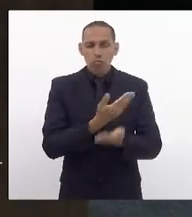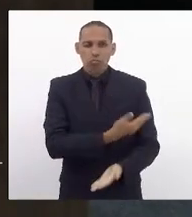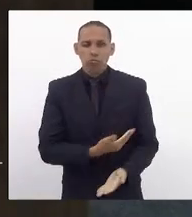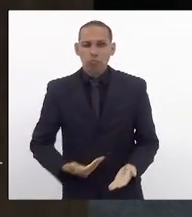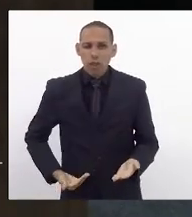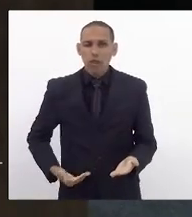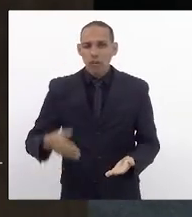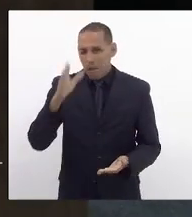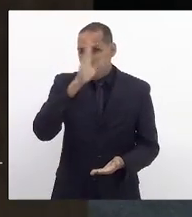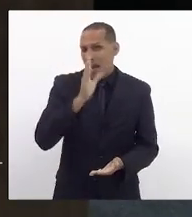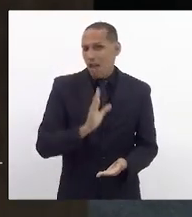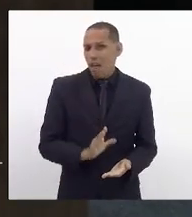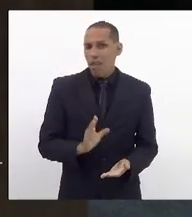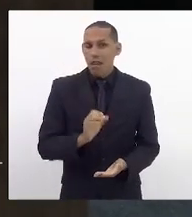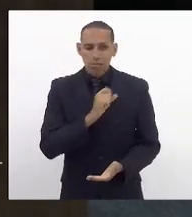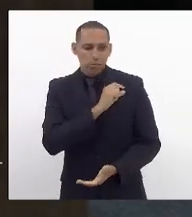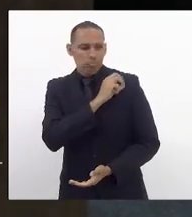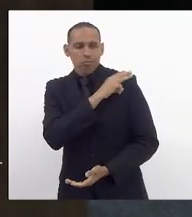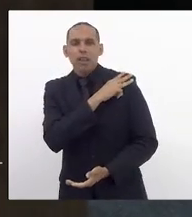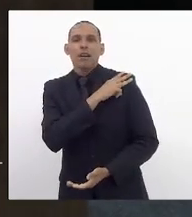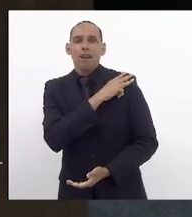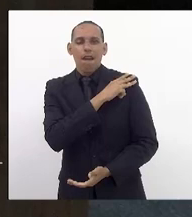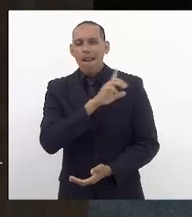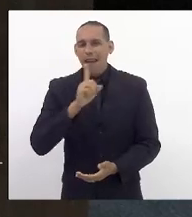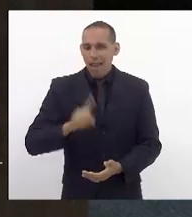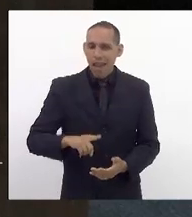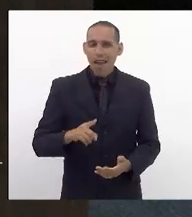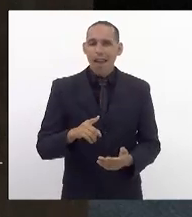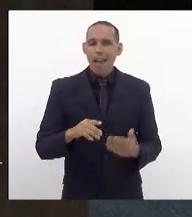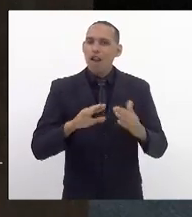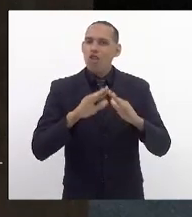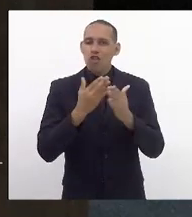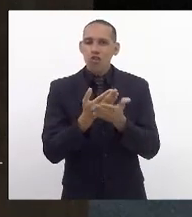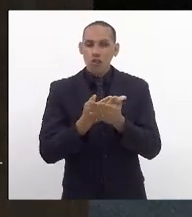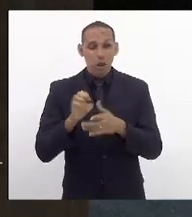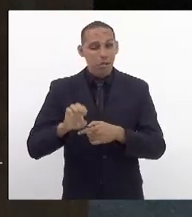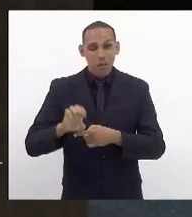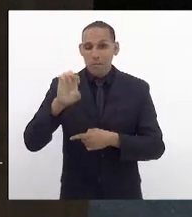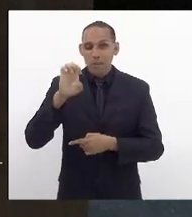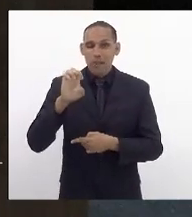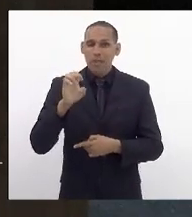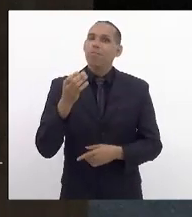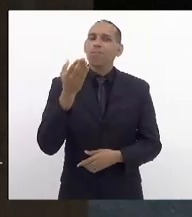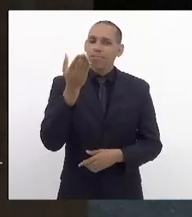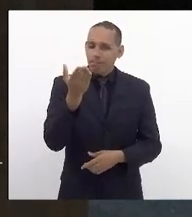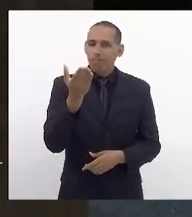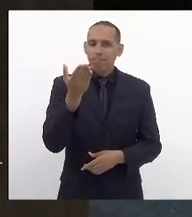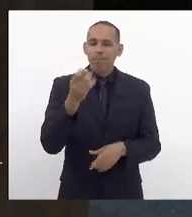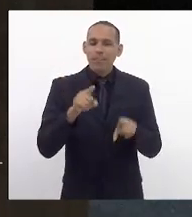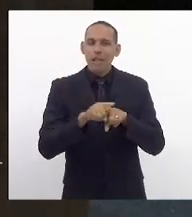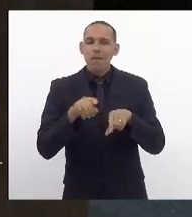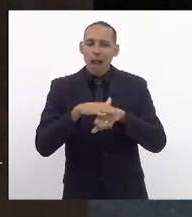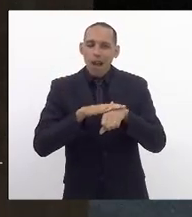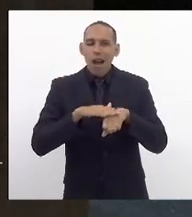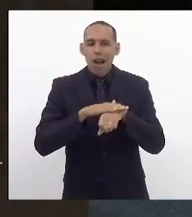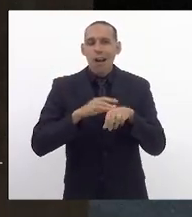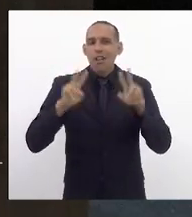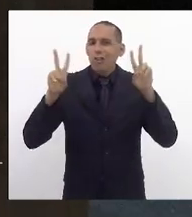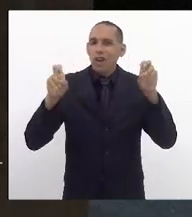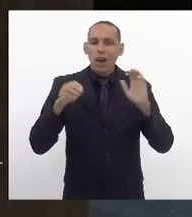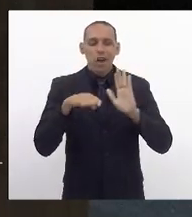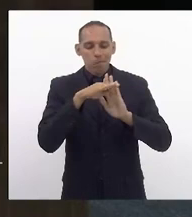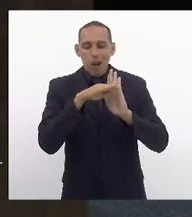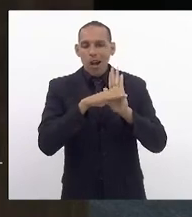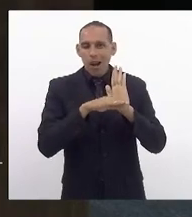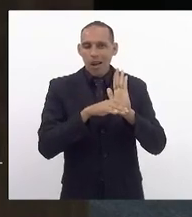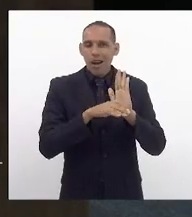de nível médio, que são as escolas estaduais. Vossa Excelência, inclusive, dialogou comigo sobre um programa que ia